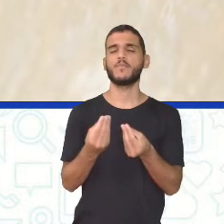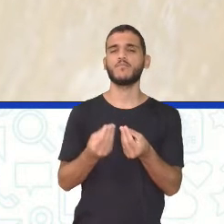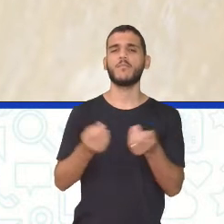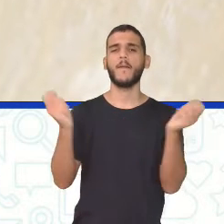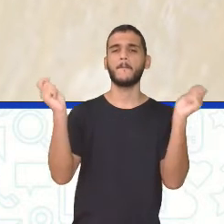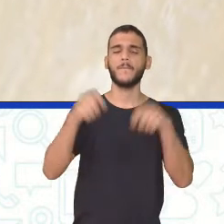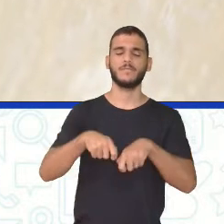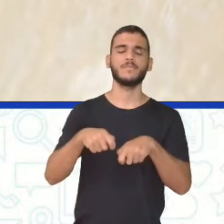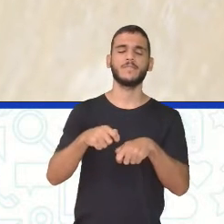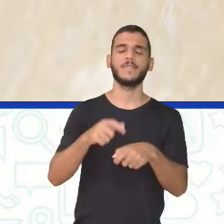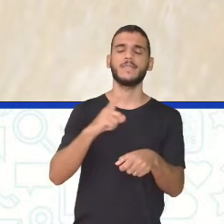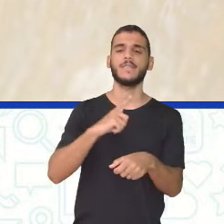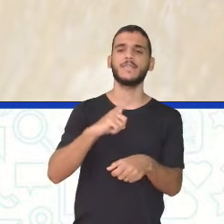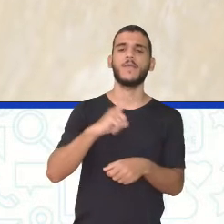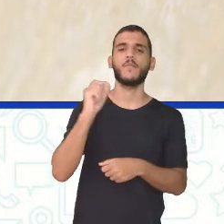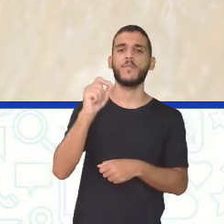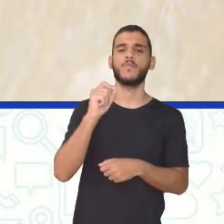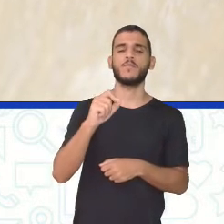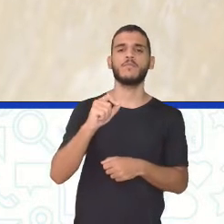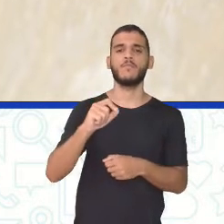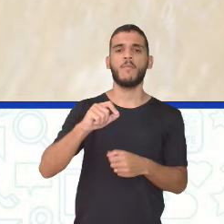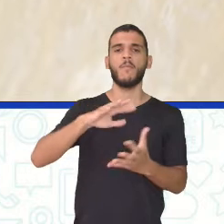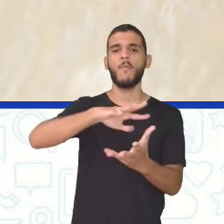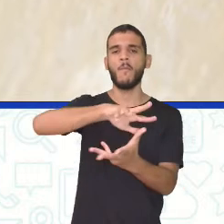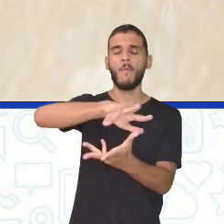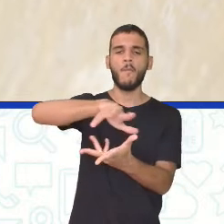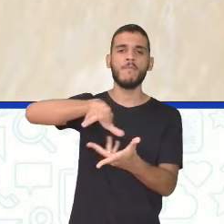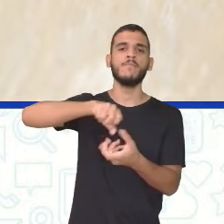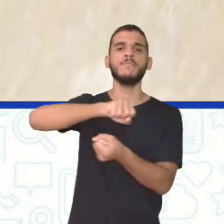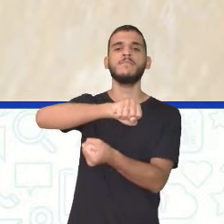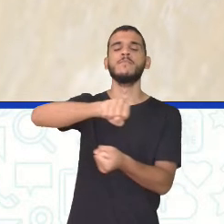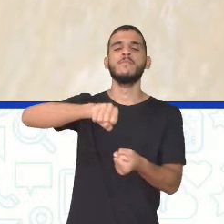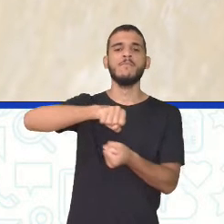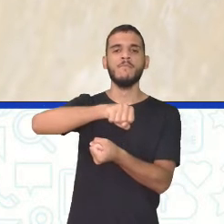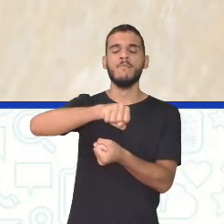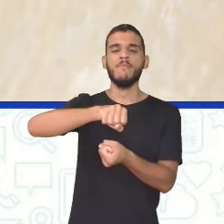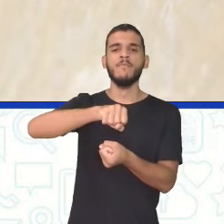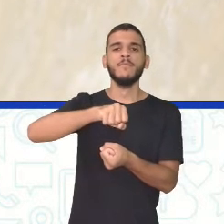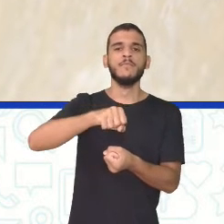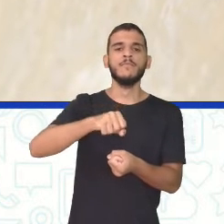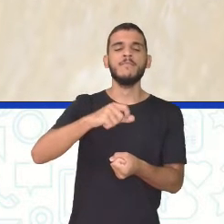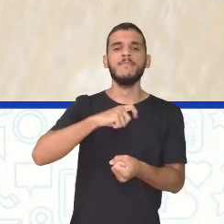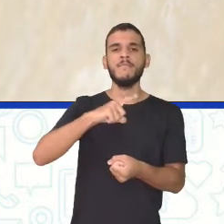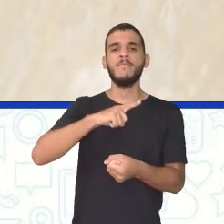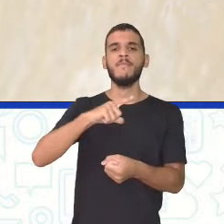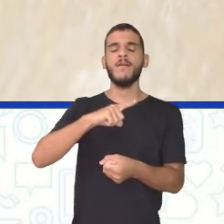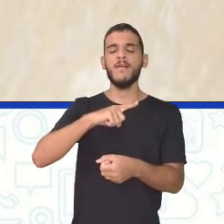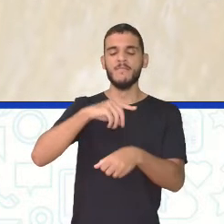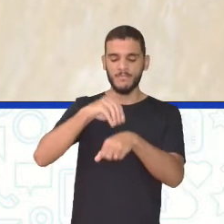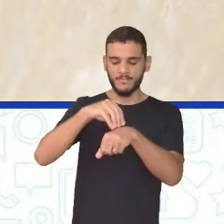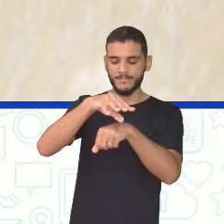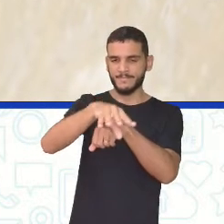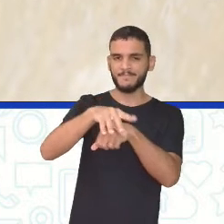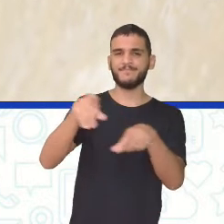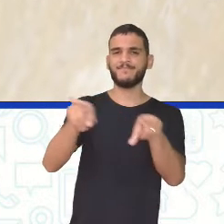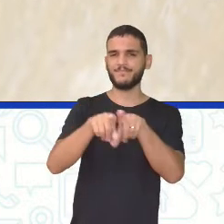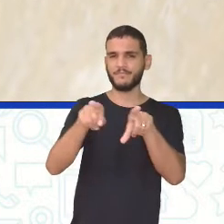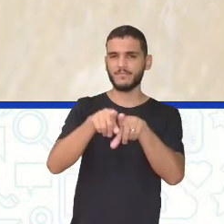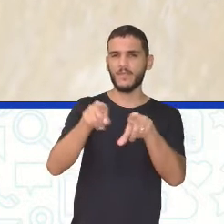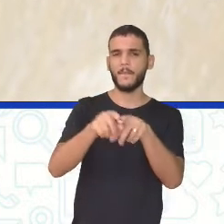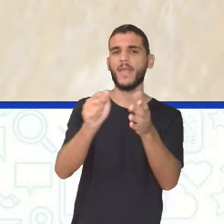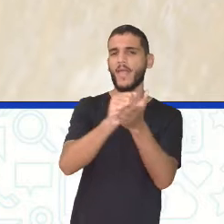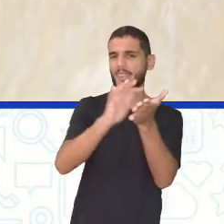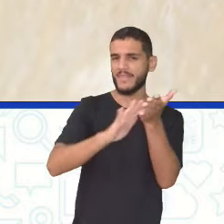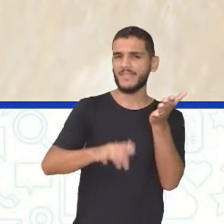para a sustentabilidade. Eu já dei algumas dicas a vocês, né? Deixei uma atividade na última aula para a gente refletir, justamente para